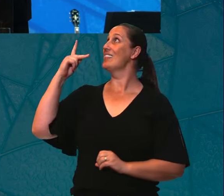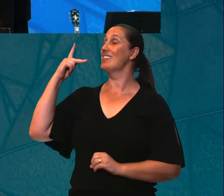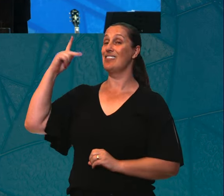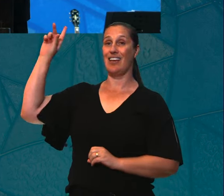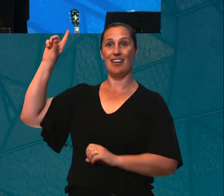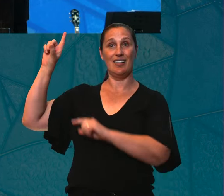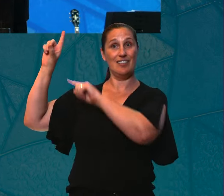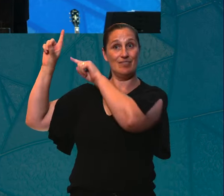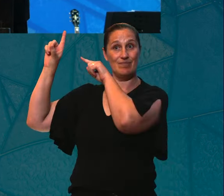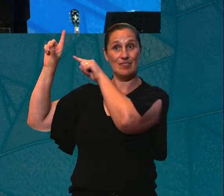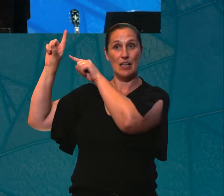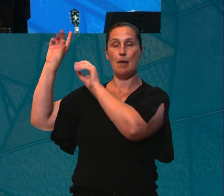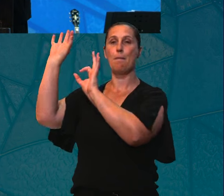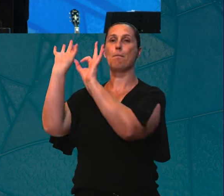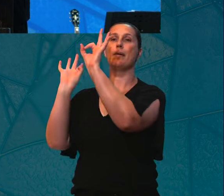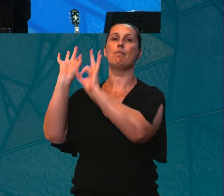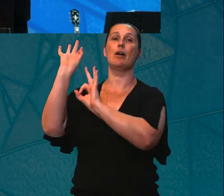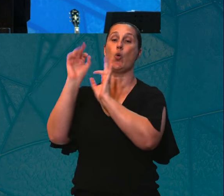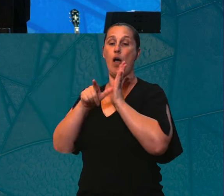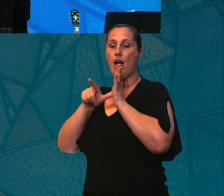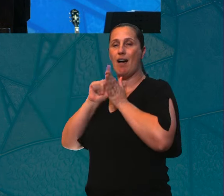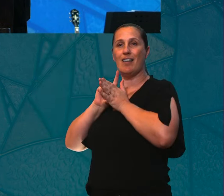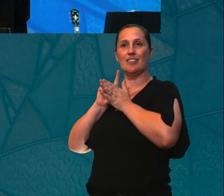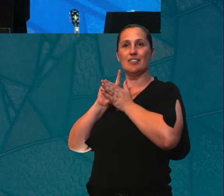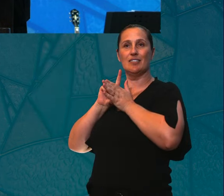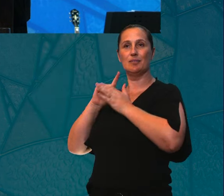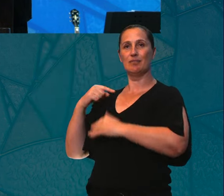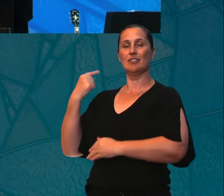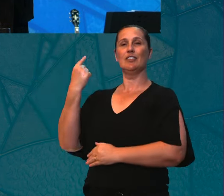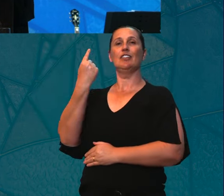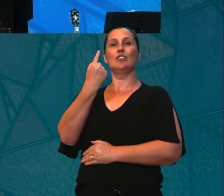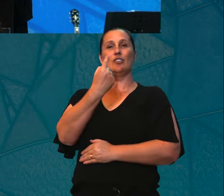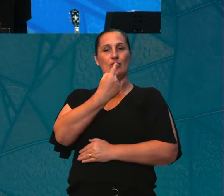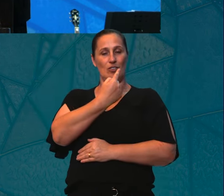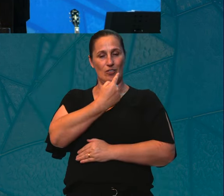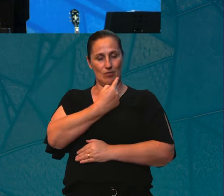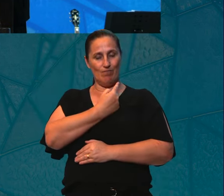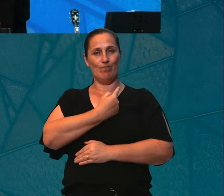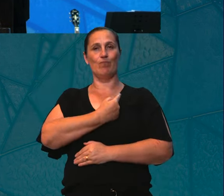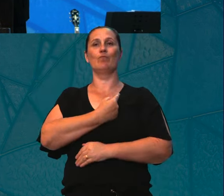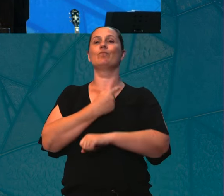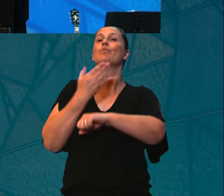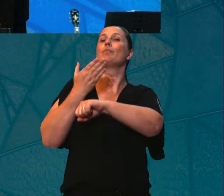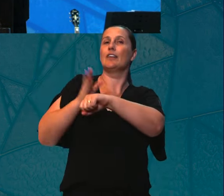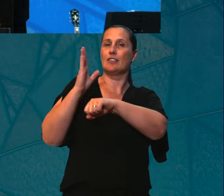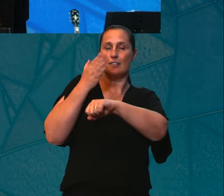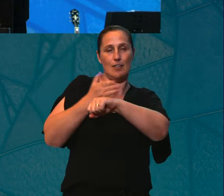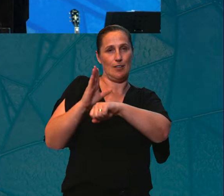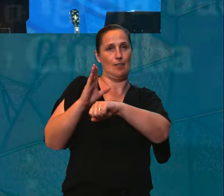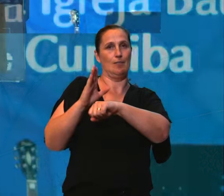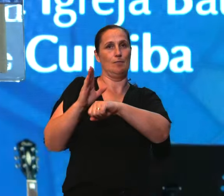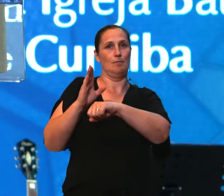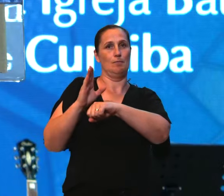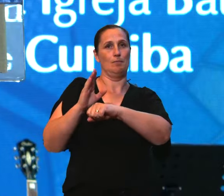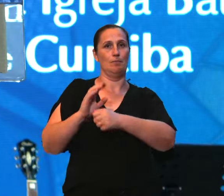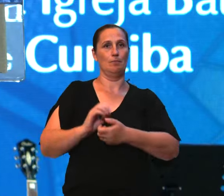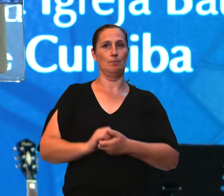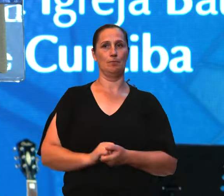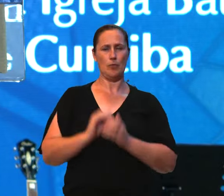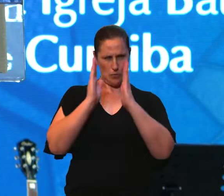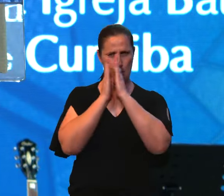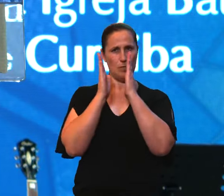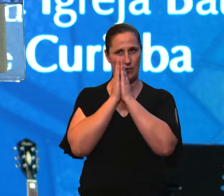Talita preparou antes para que nós as a praticarmos vamos